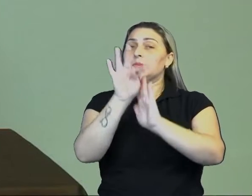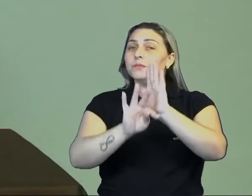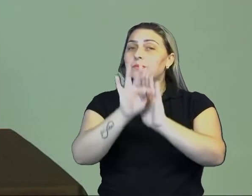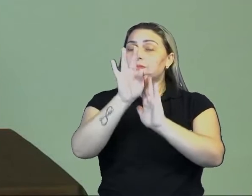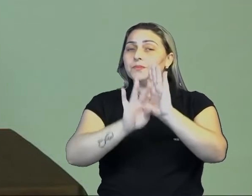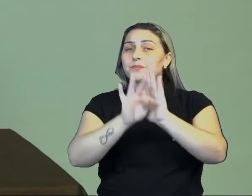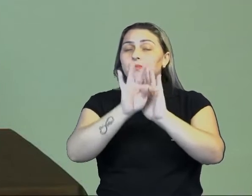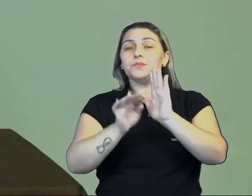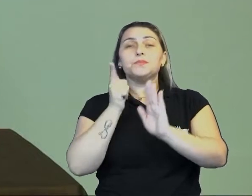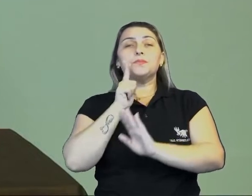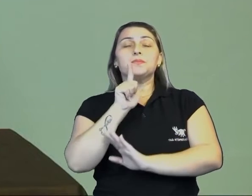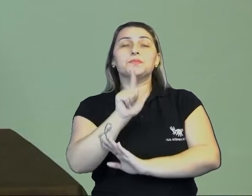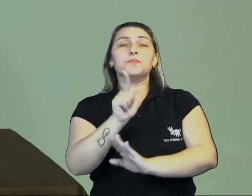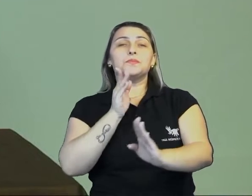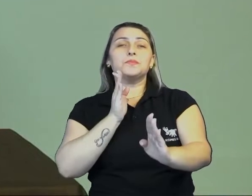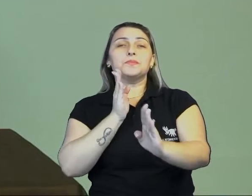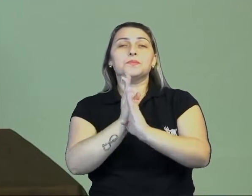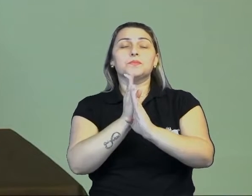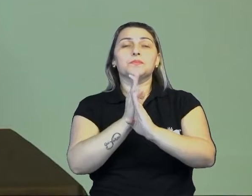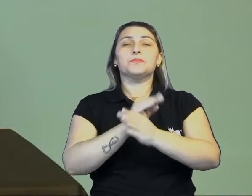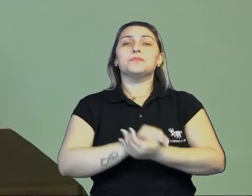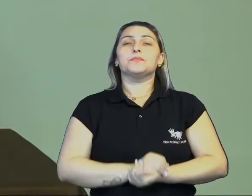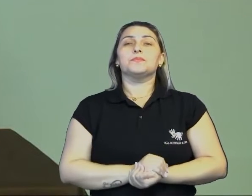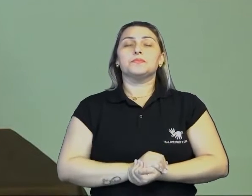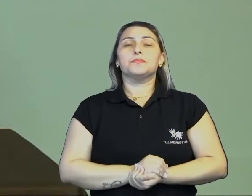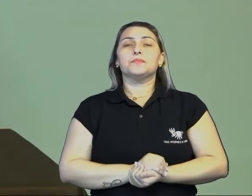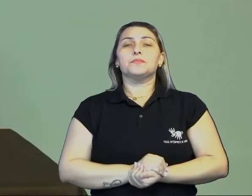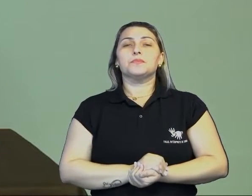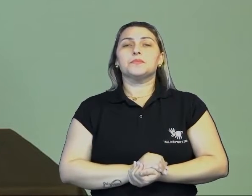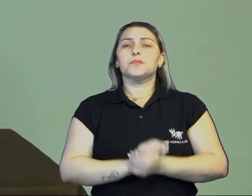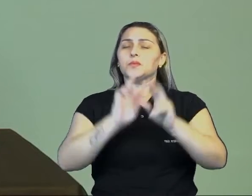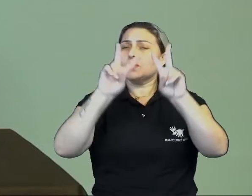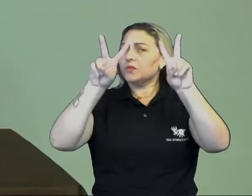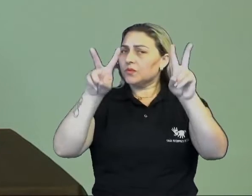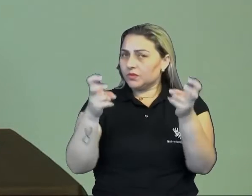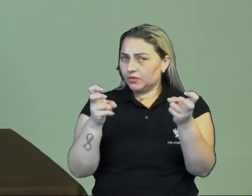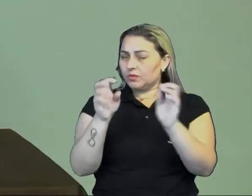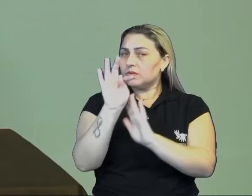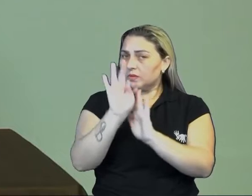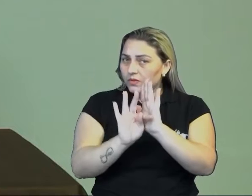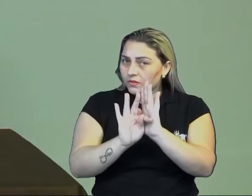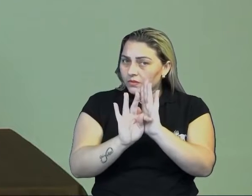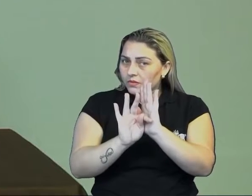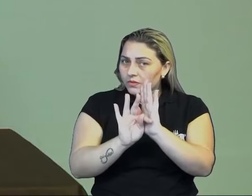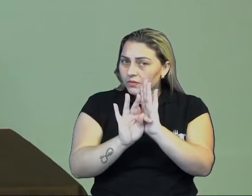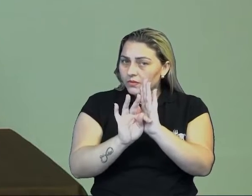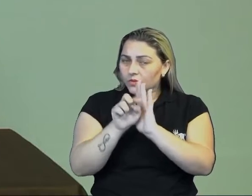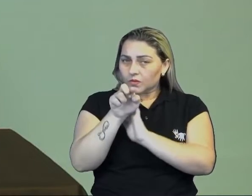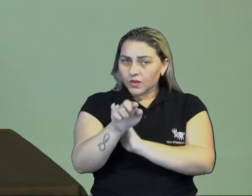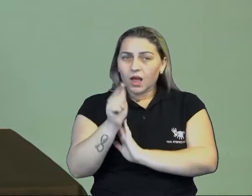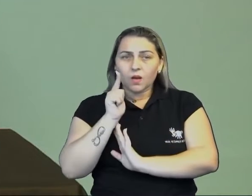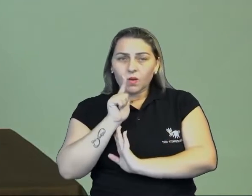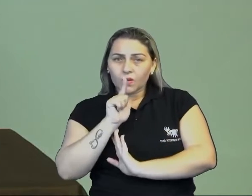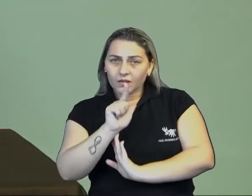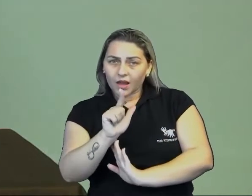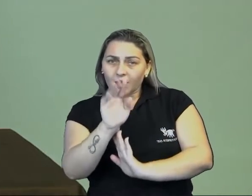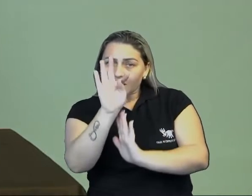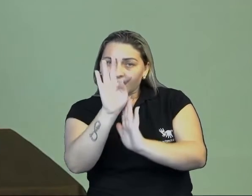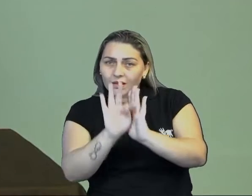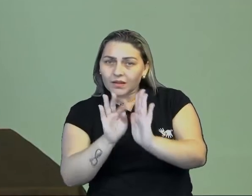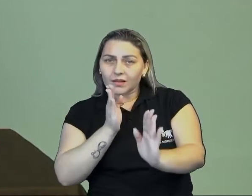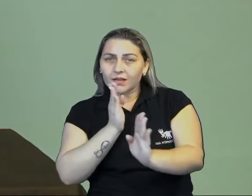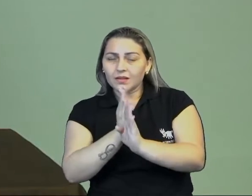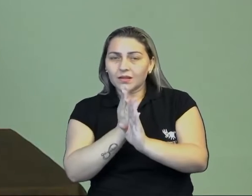texto, nós conseguimos identificar o título desse texto? Você consegue